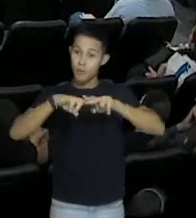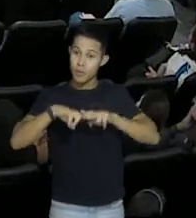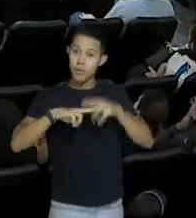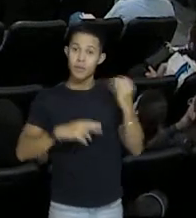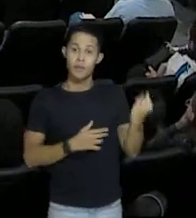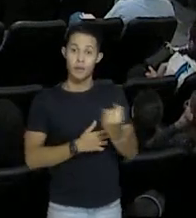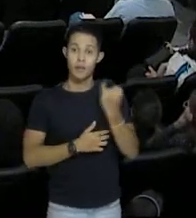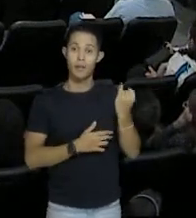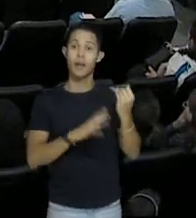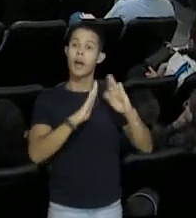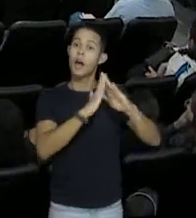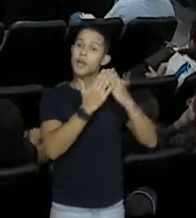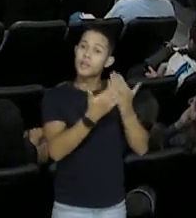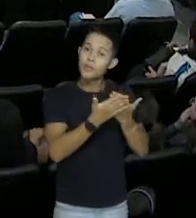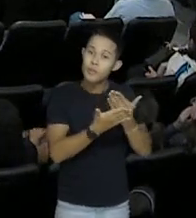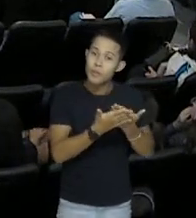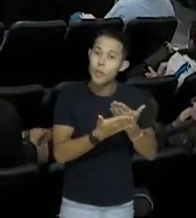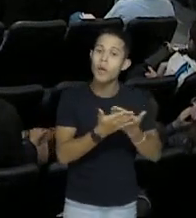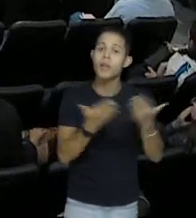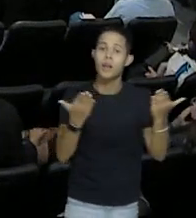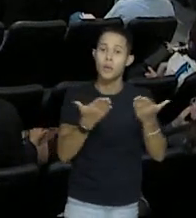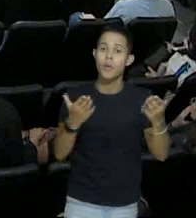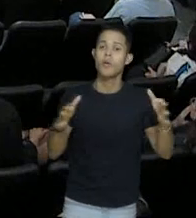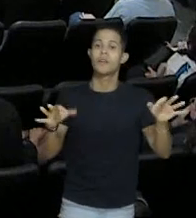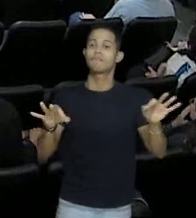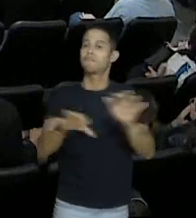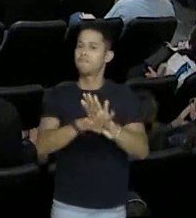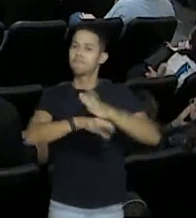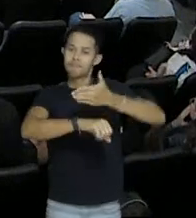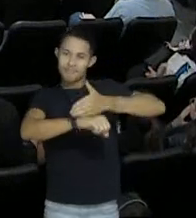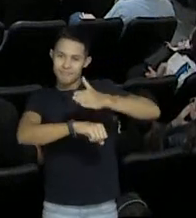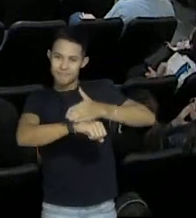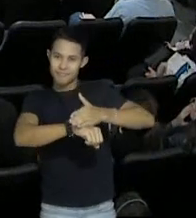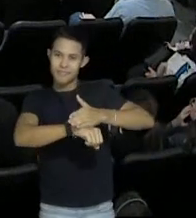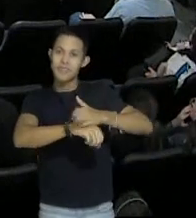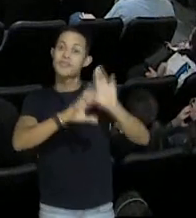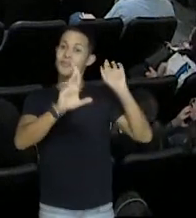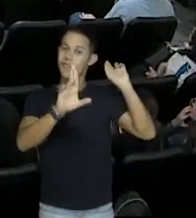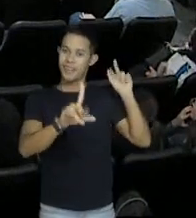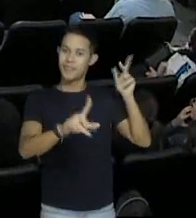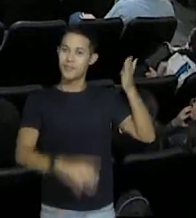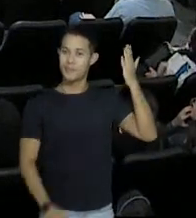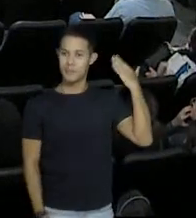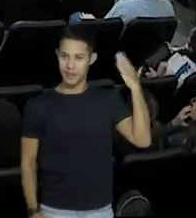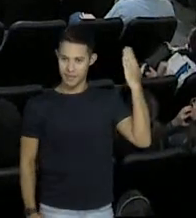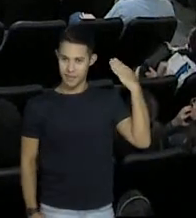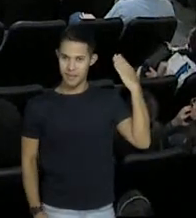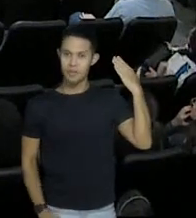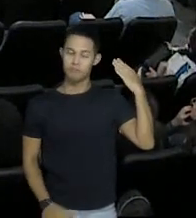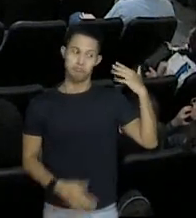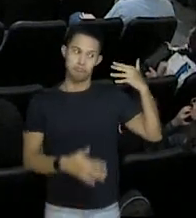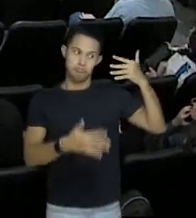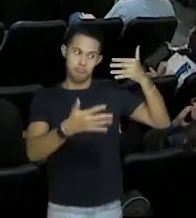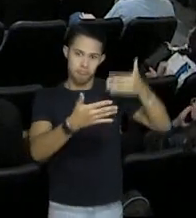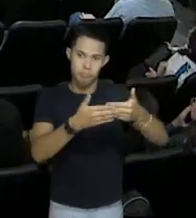estão super, muito mais bem preparadas que antigamente, né? Agora elas têm todo um trabalho sobre isso.